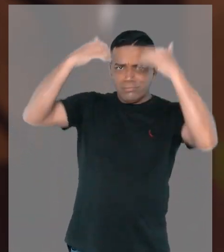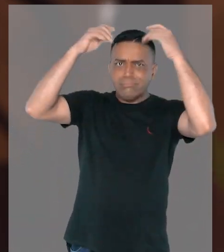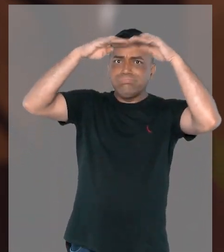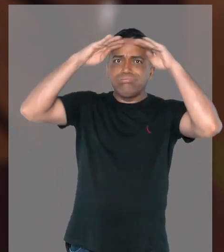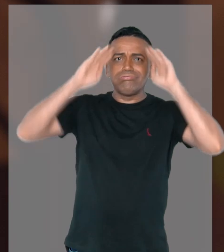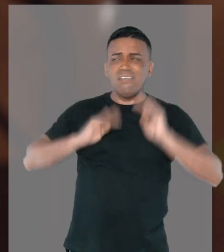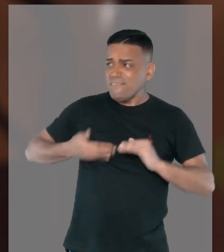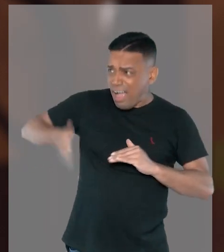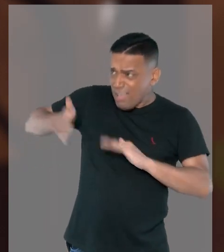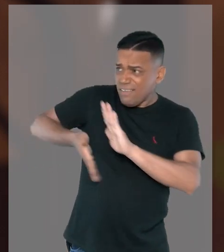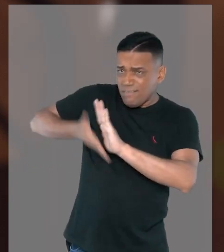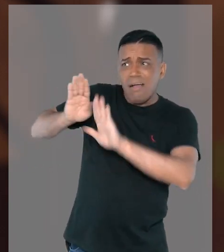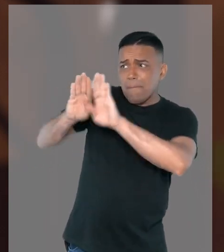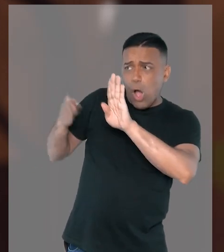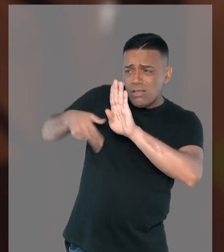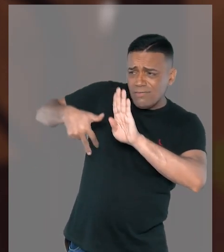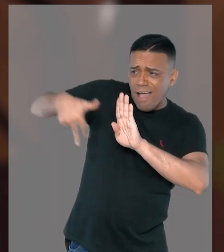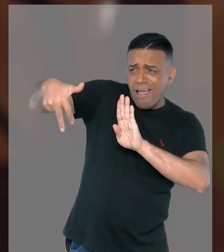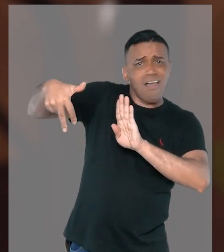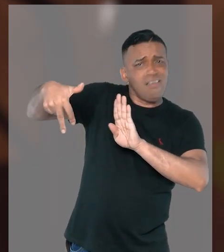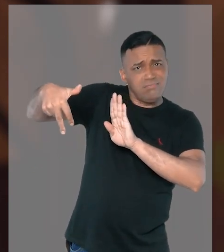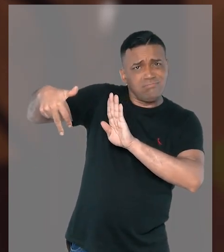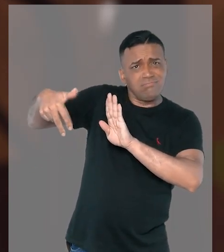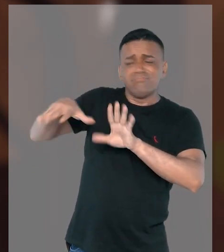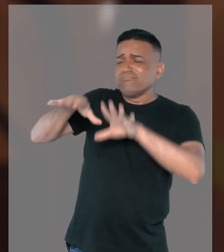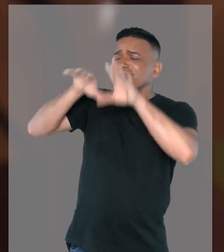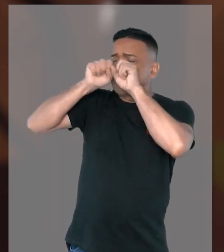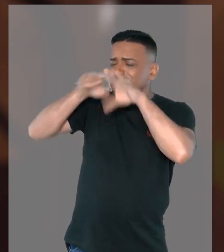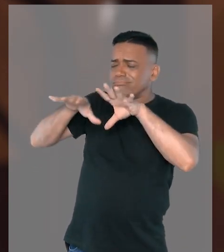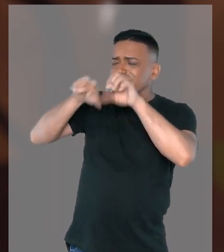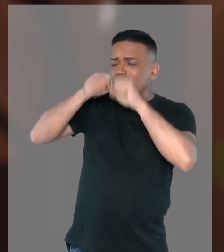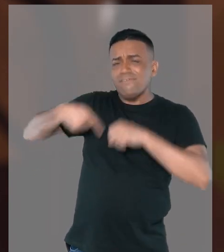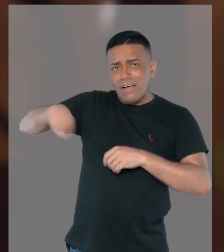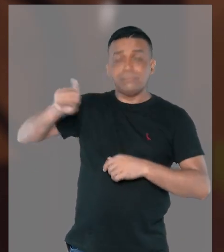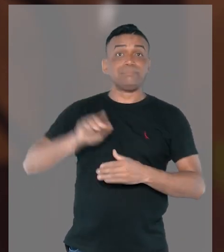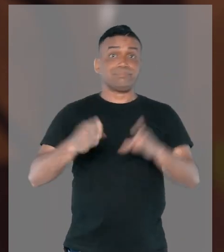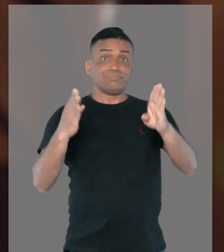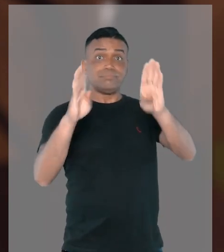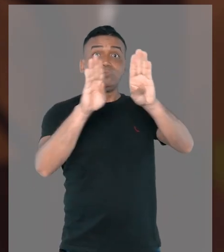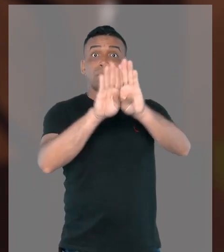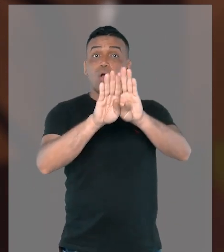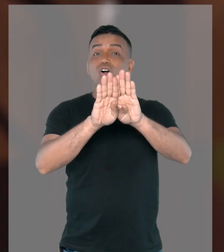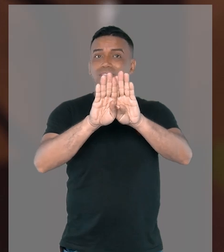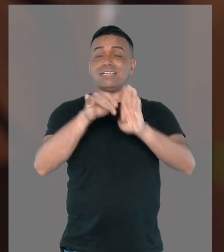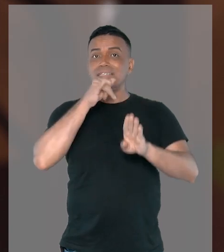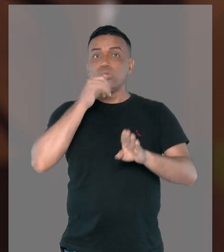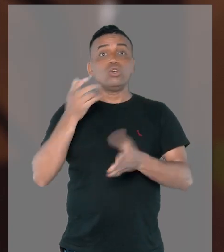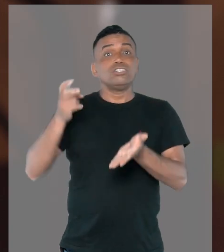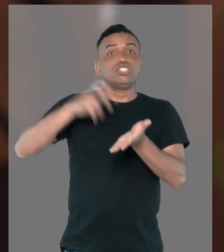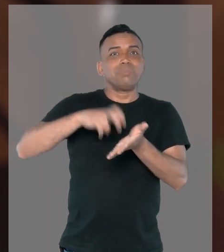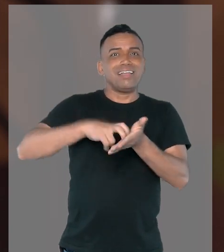pouquinho, tem uma portinha ali, sai, vai lá tomar um ar. E aquela porta era onde as irmãs, de manhã